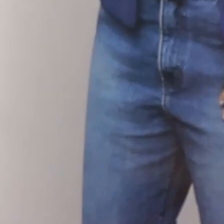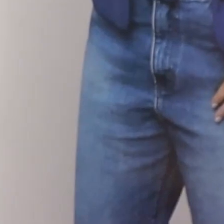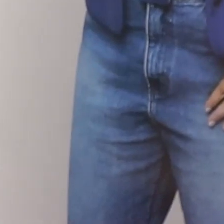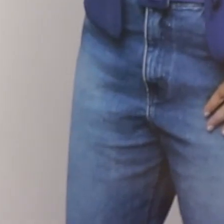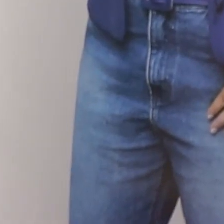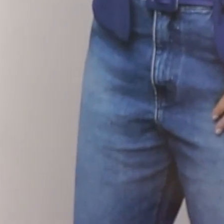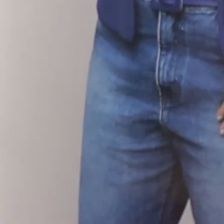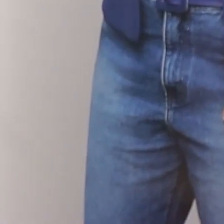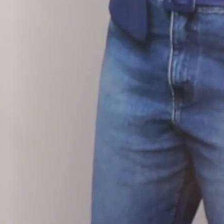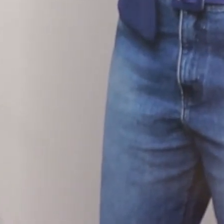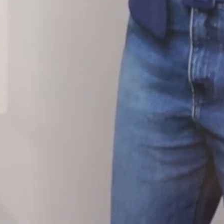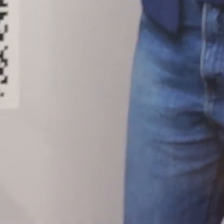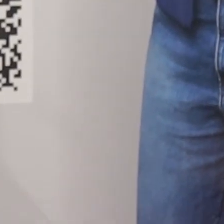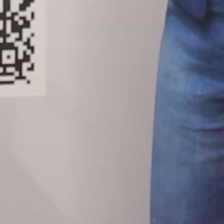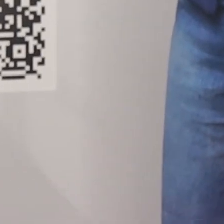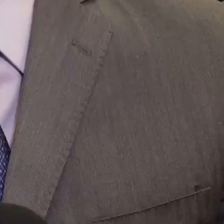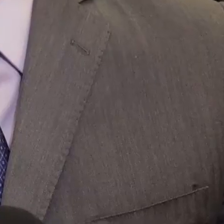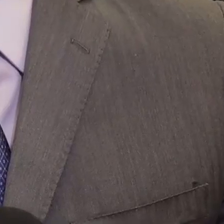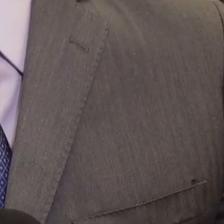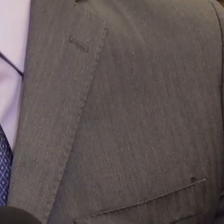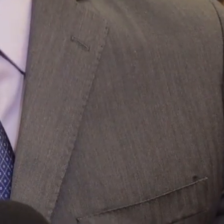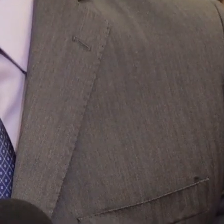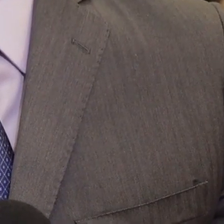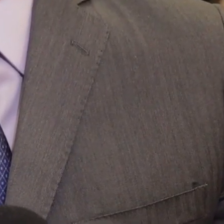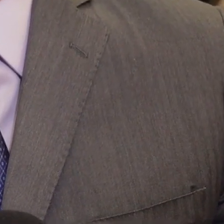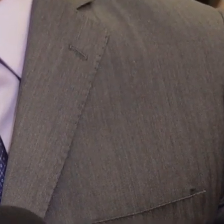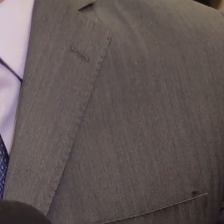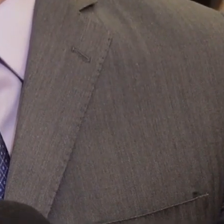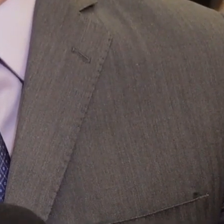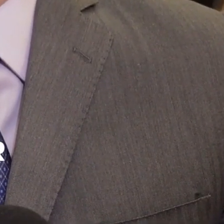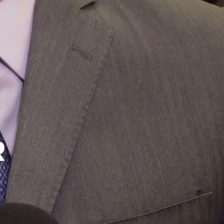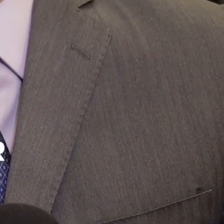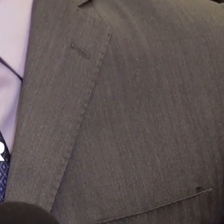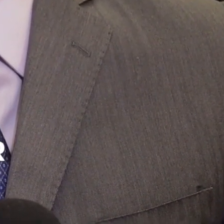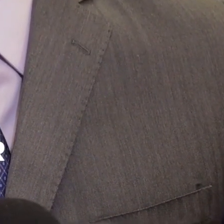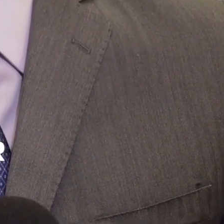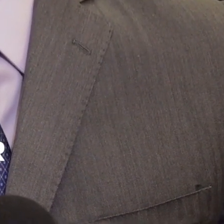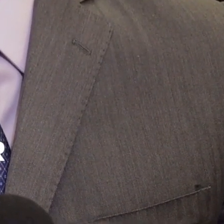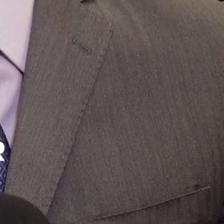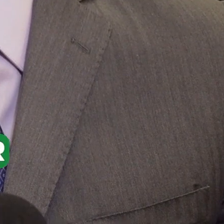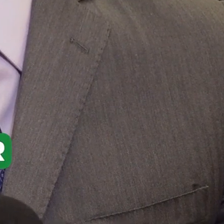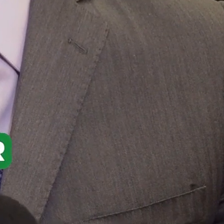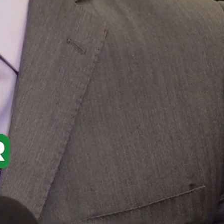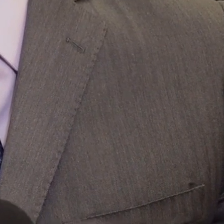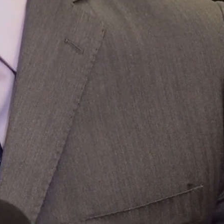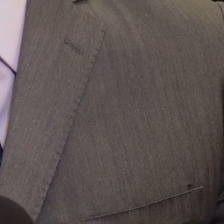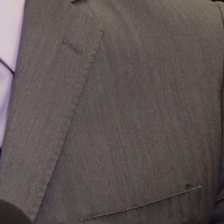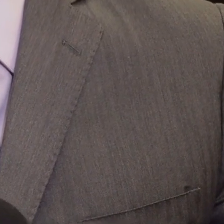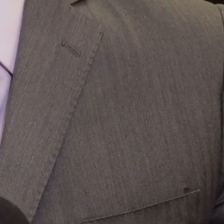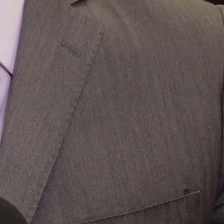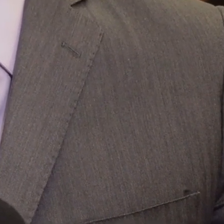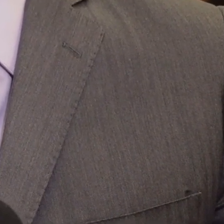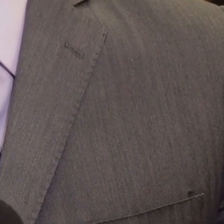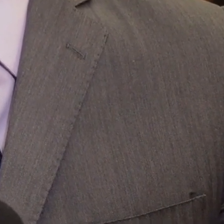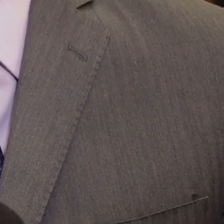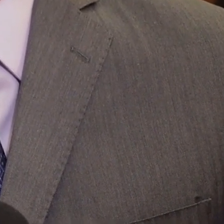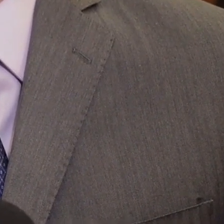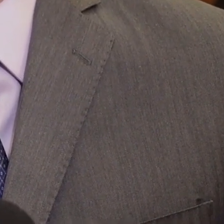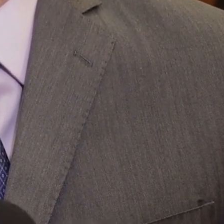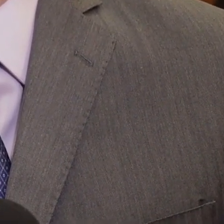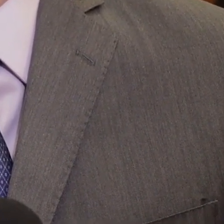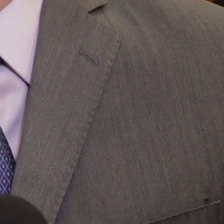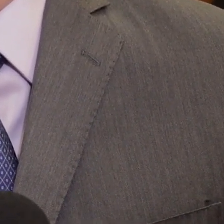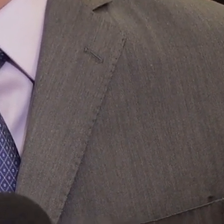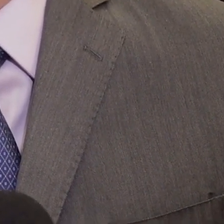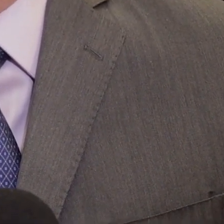podem parcelar, contratos bancários, empréstimos de pequeno valor, que